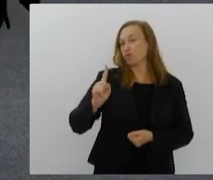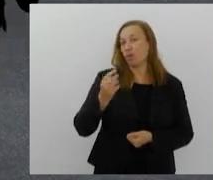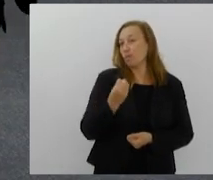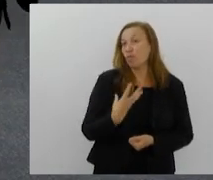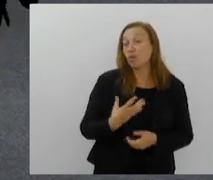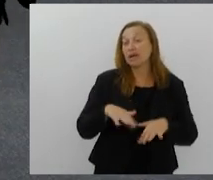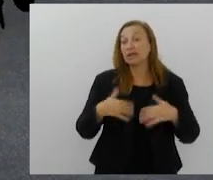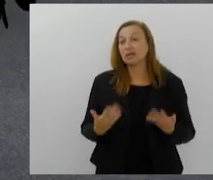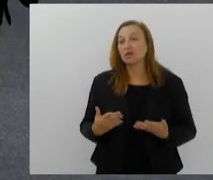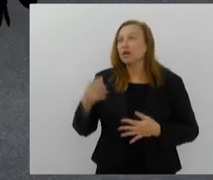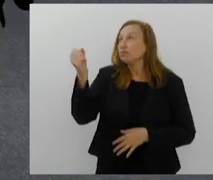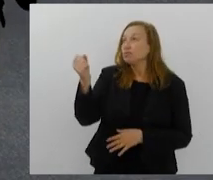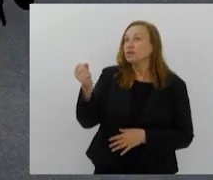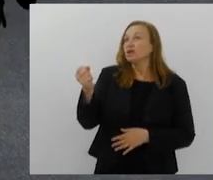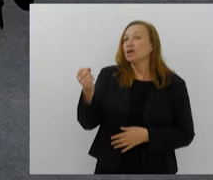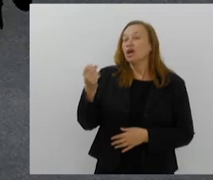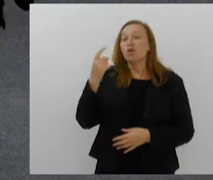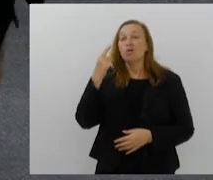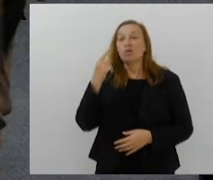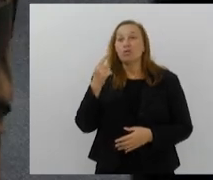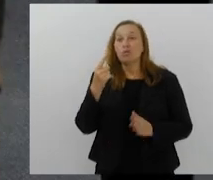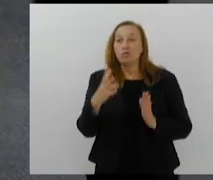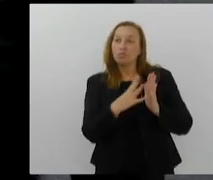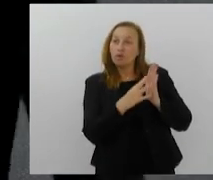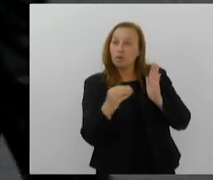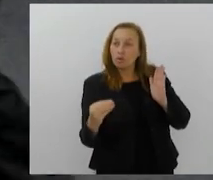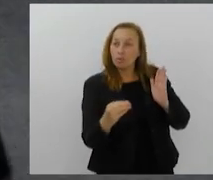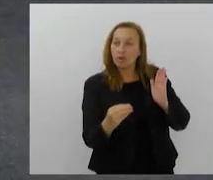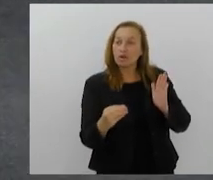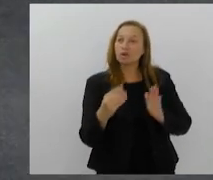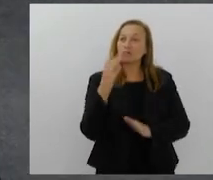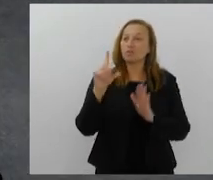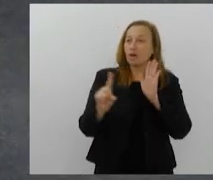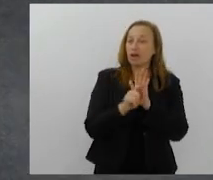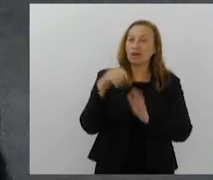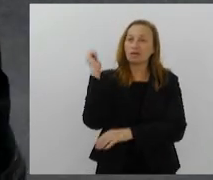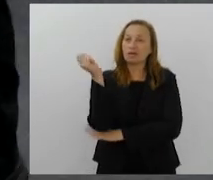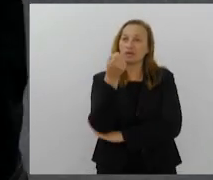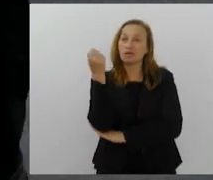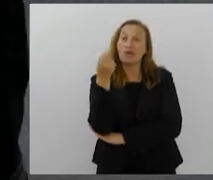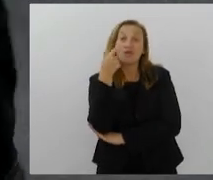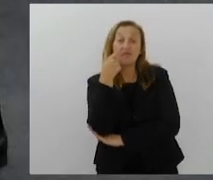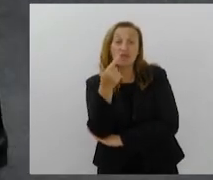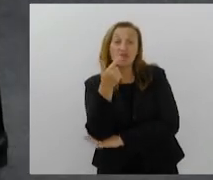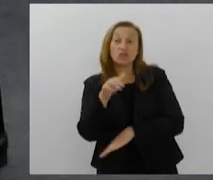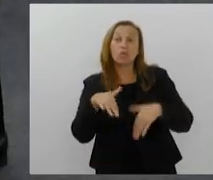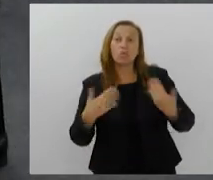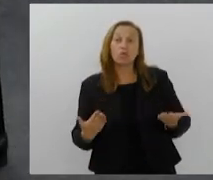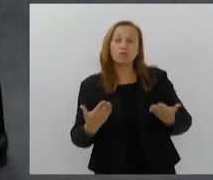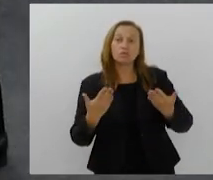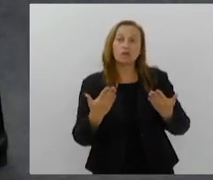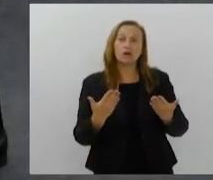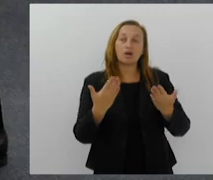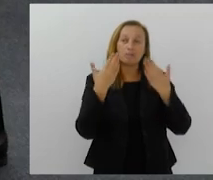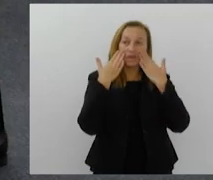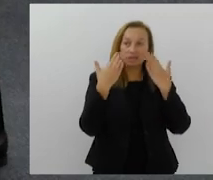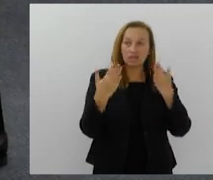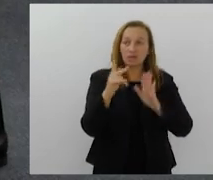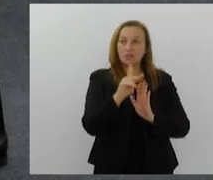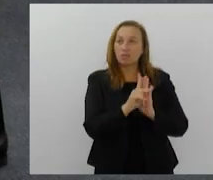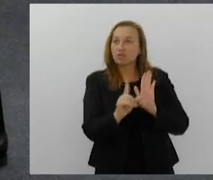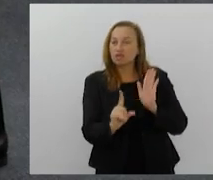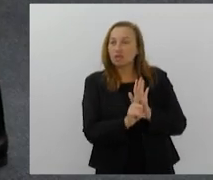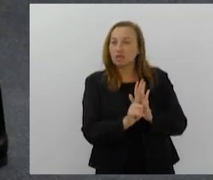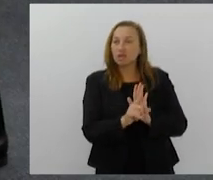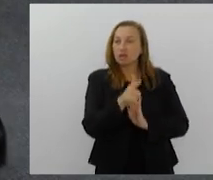eu me inspirei de uma lei do Rio Grande do Sul e agora, vejam quando é que eu apresentei esse projeto,